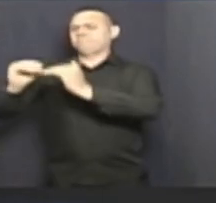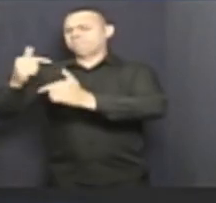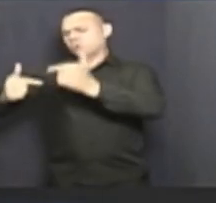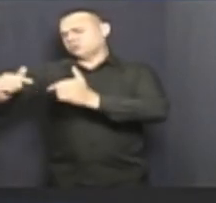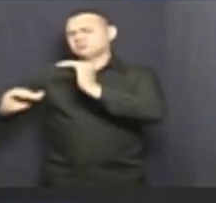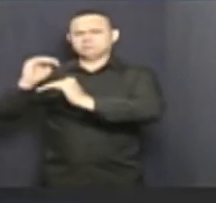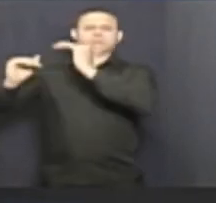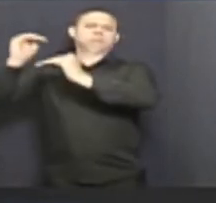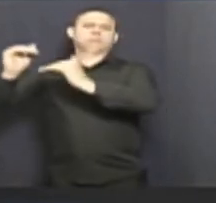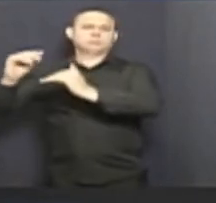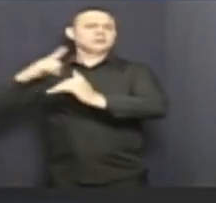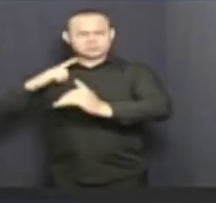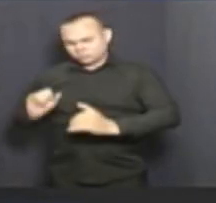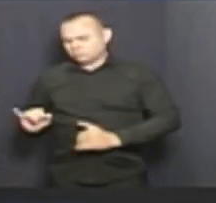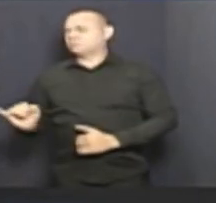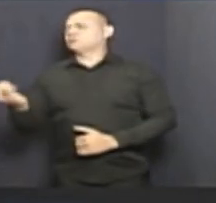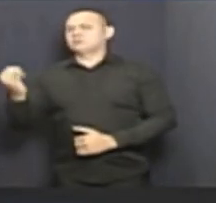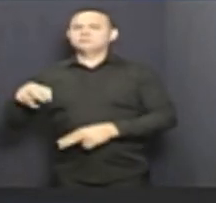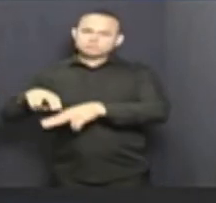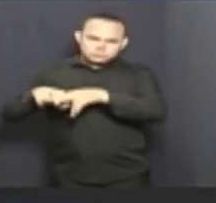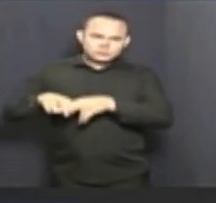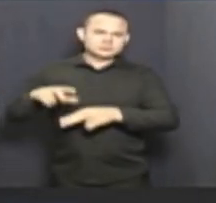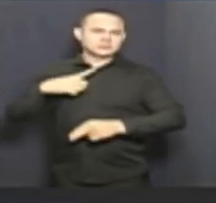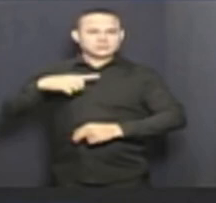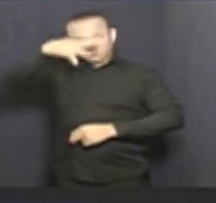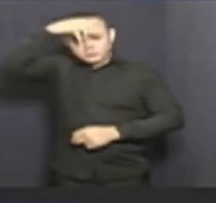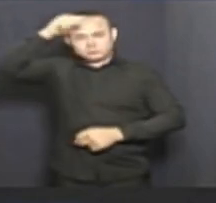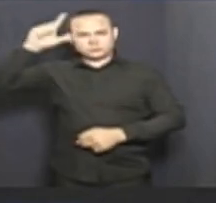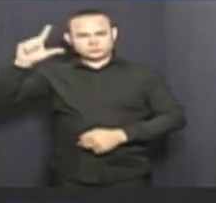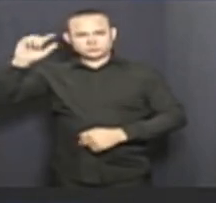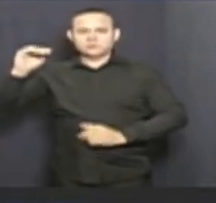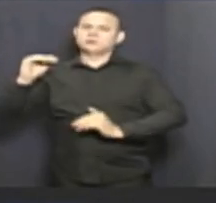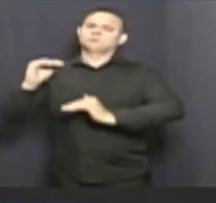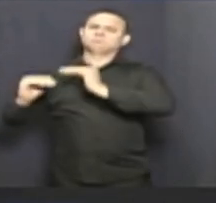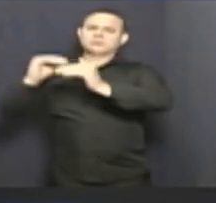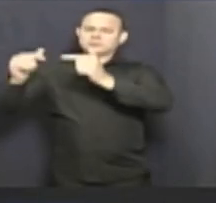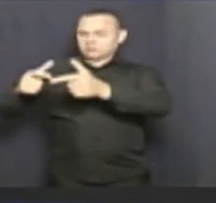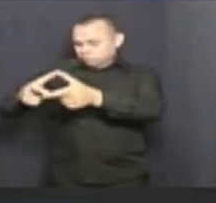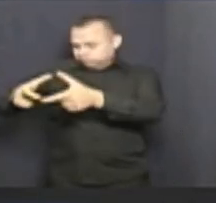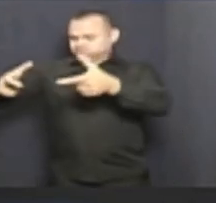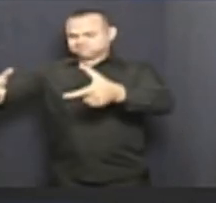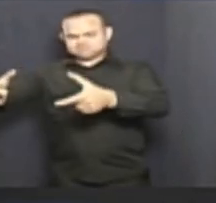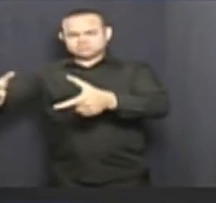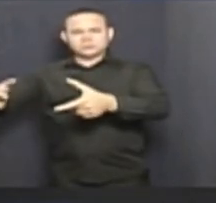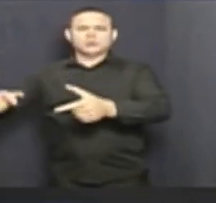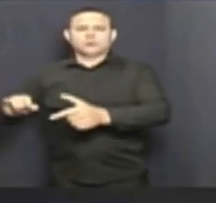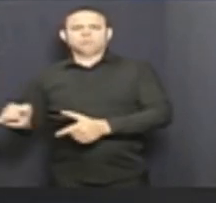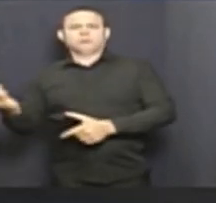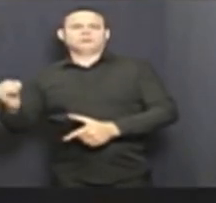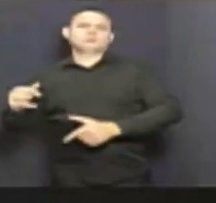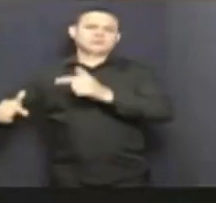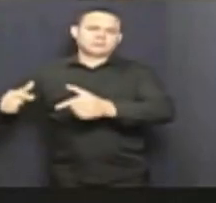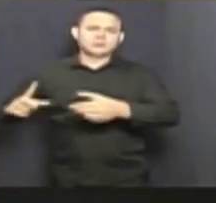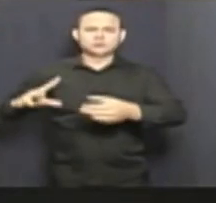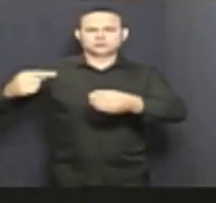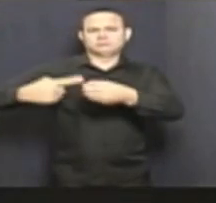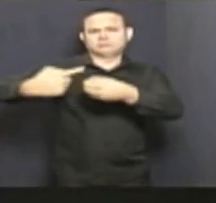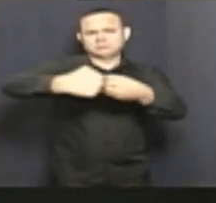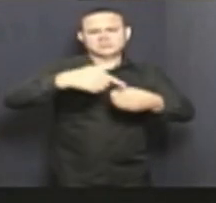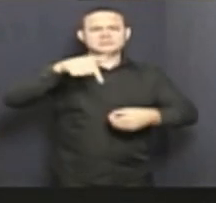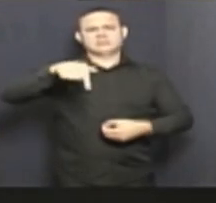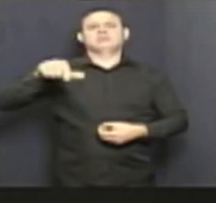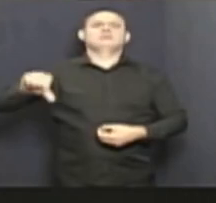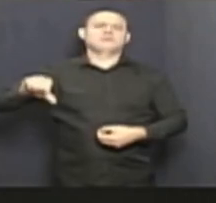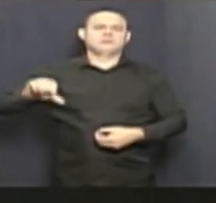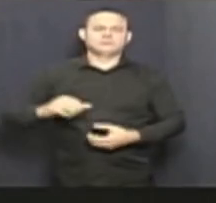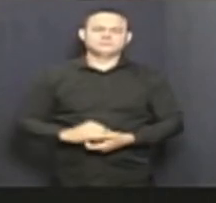de oportunidades e é por isso que mato grosso vem crescendo as oportunidades de emprego nos 79 municípios agora o